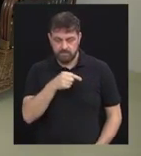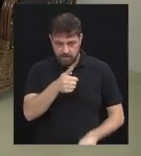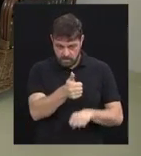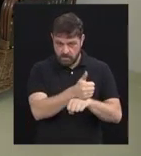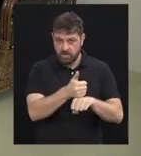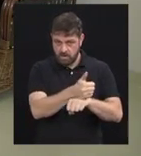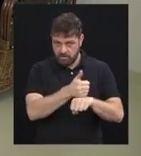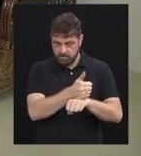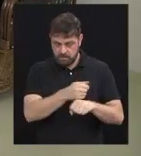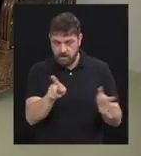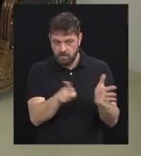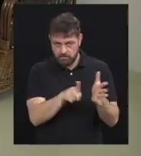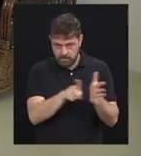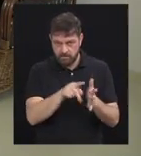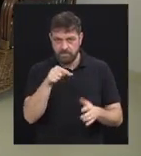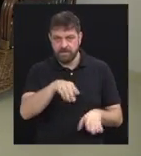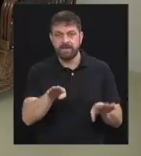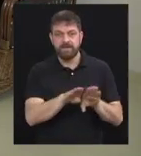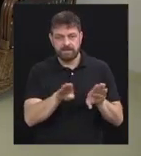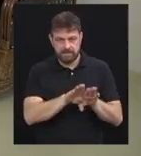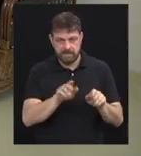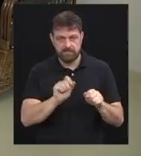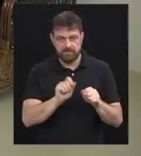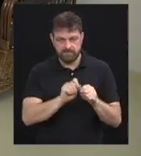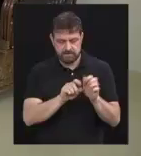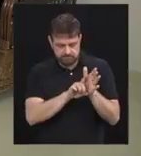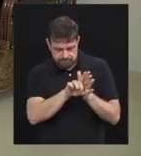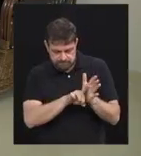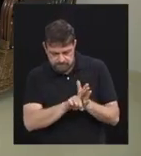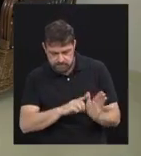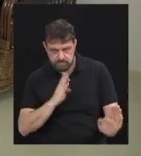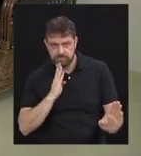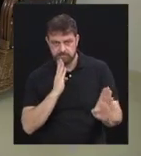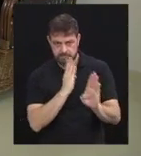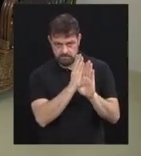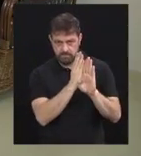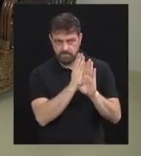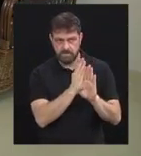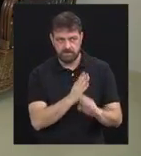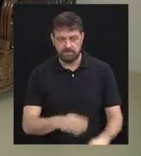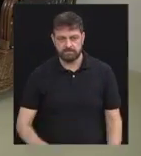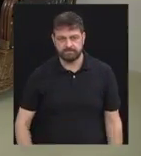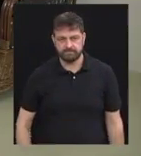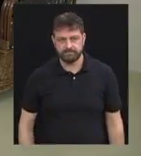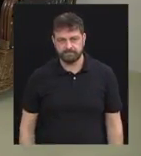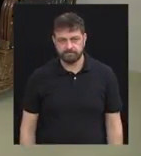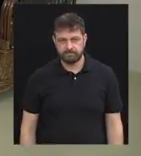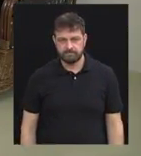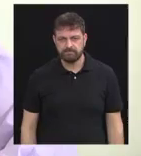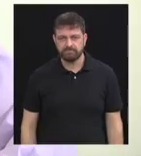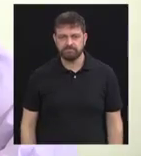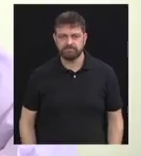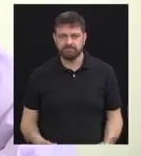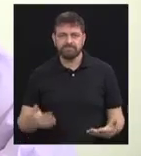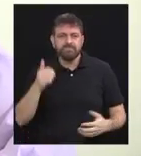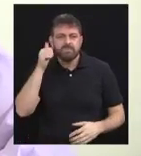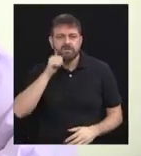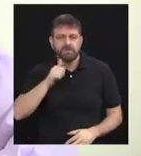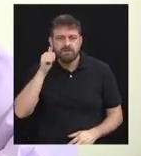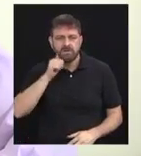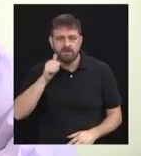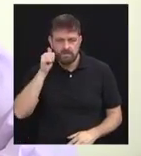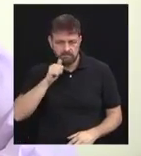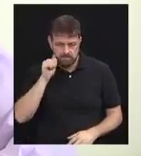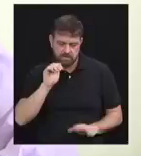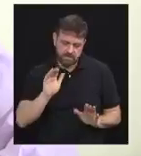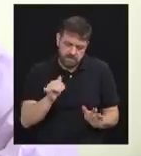mastologista também ele é clínico e pode fazer o diagnóstico na sua maioria das vezes. Aí a mulher ela